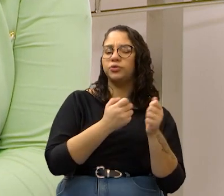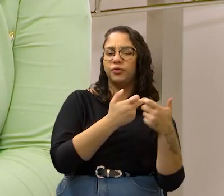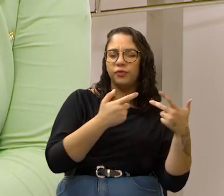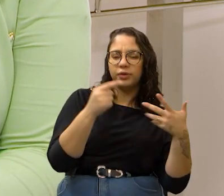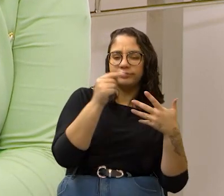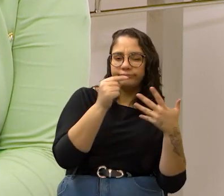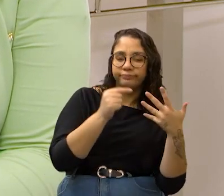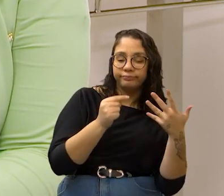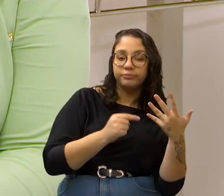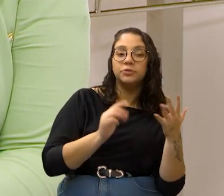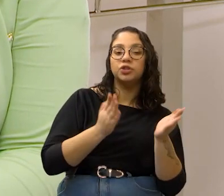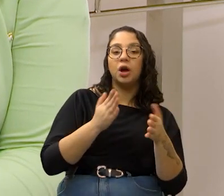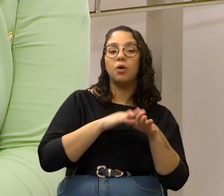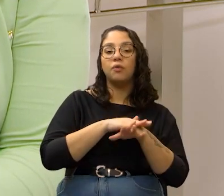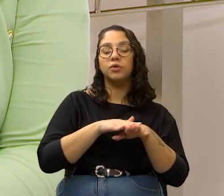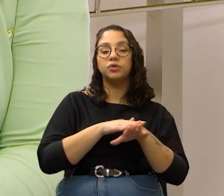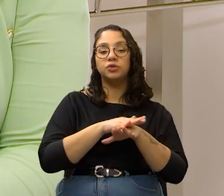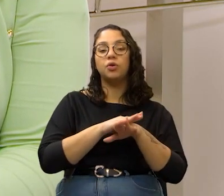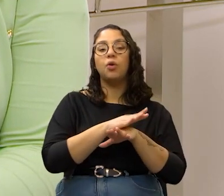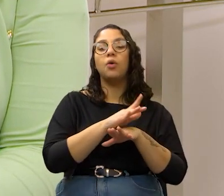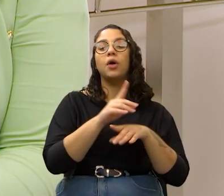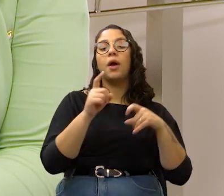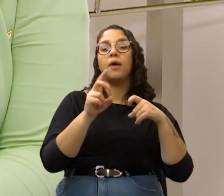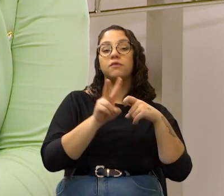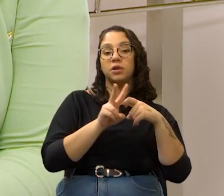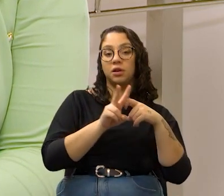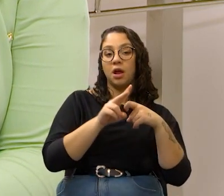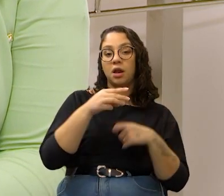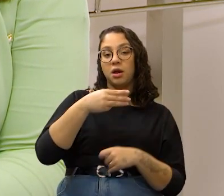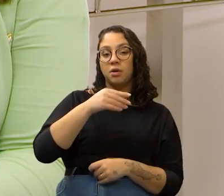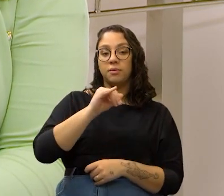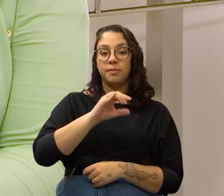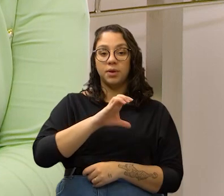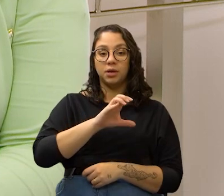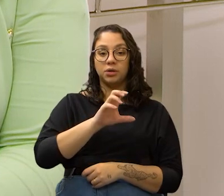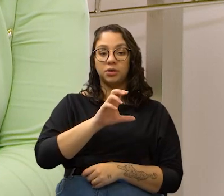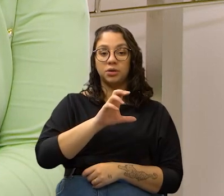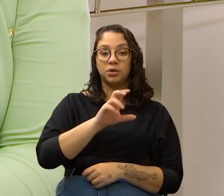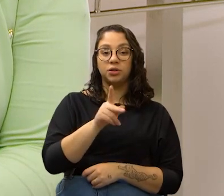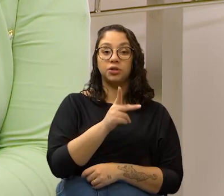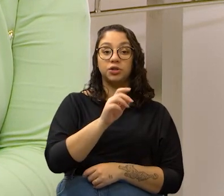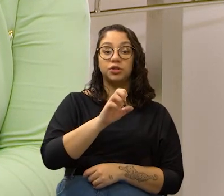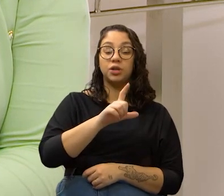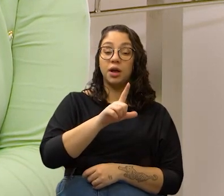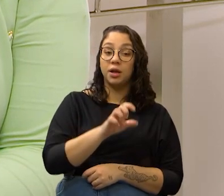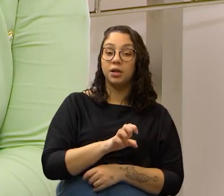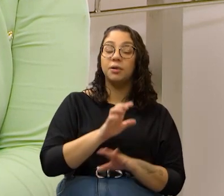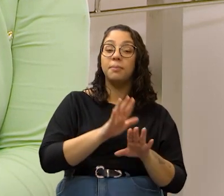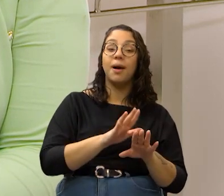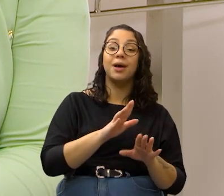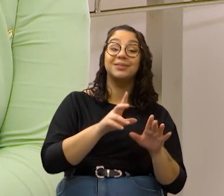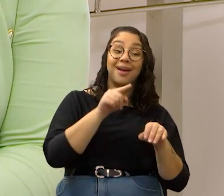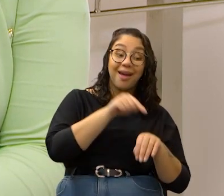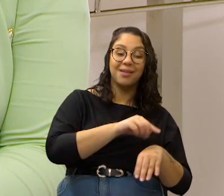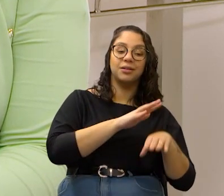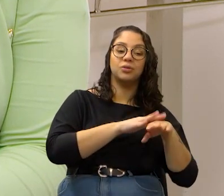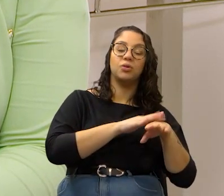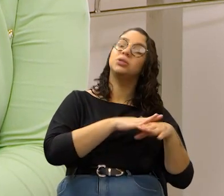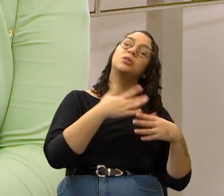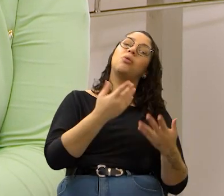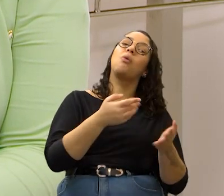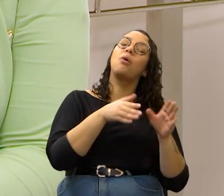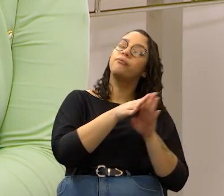ser indicado para várias coisas, como a gente conversou com a doutora Michele, mas para a displasia, qual é